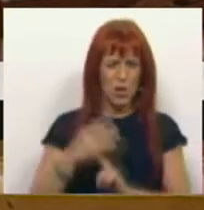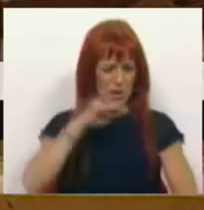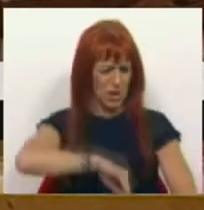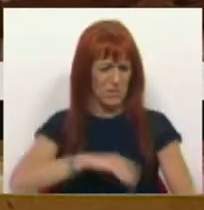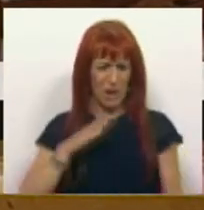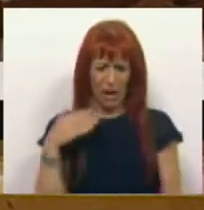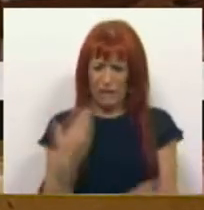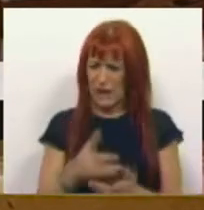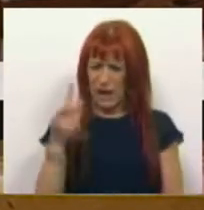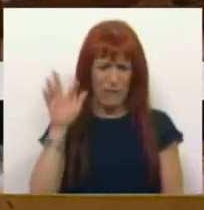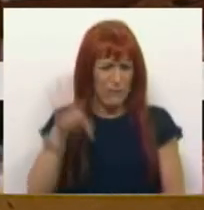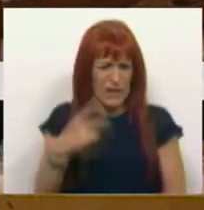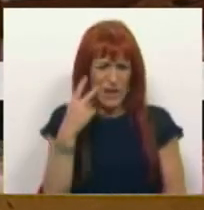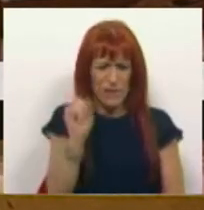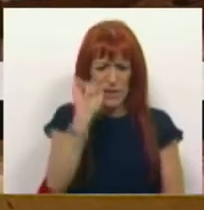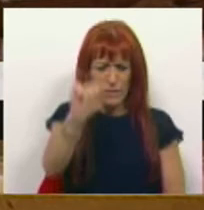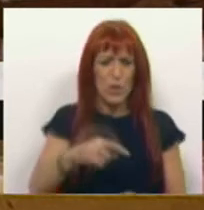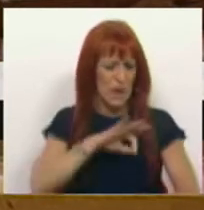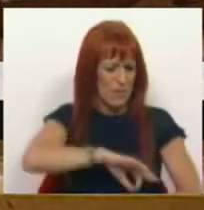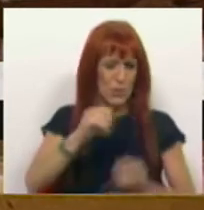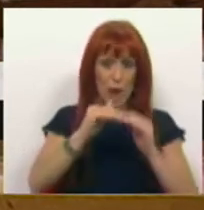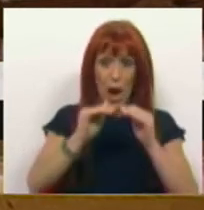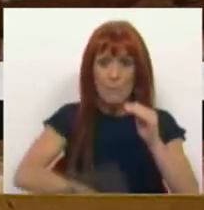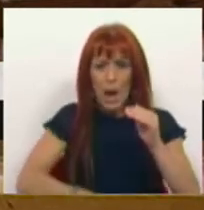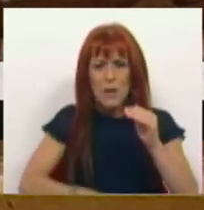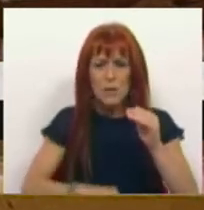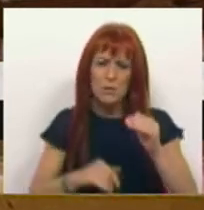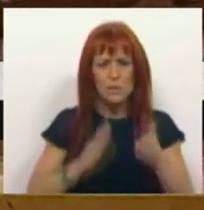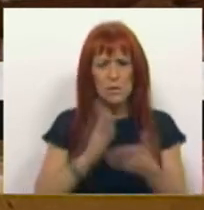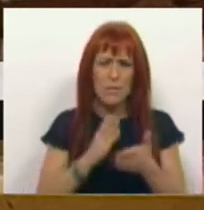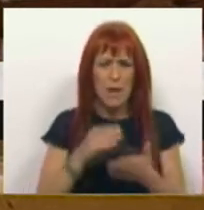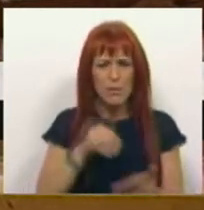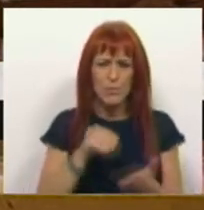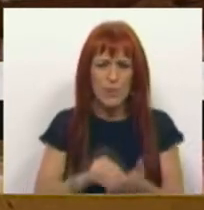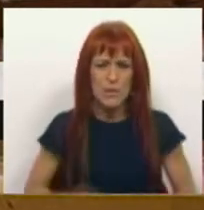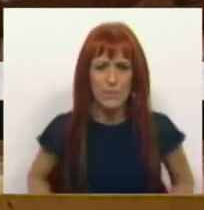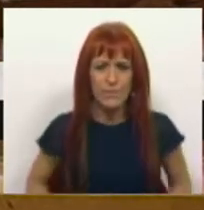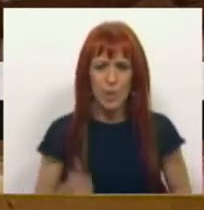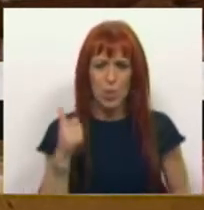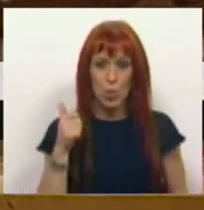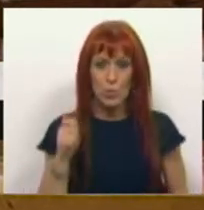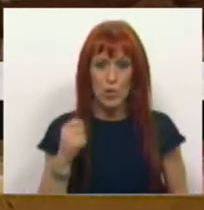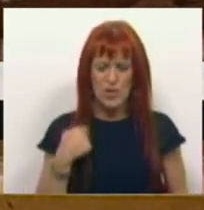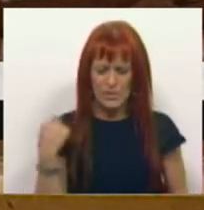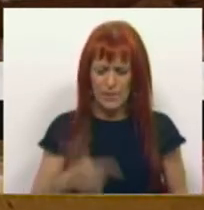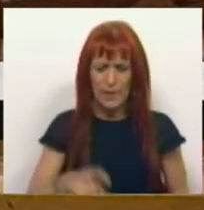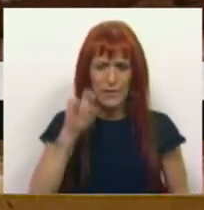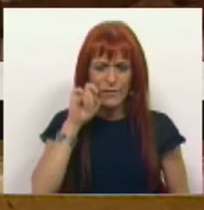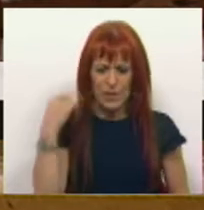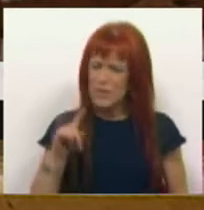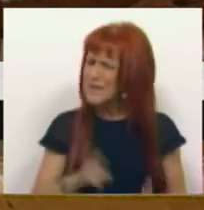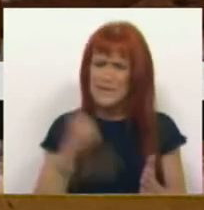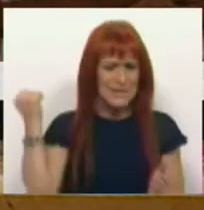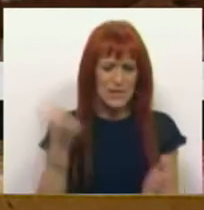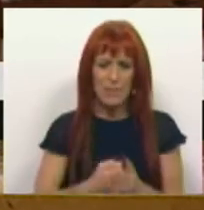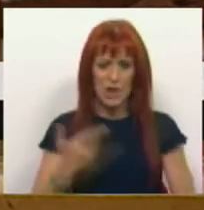receber até ao fim dos seus dias uma pensão abaixo do limiar de pobreza. O Bloco de Esquerda tem defendido